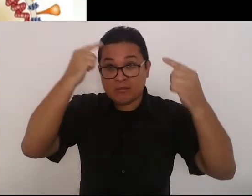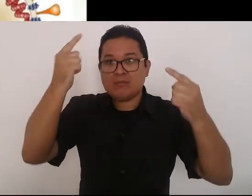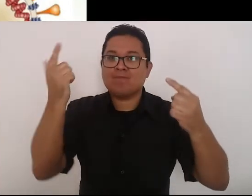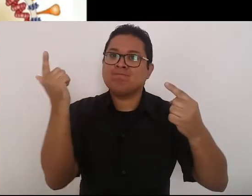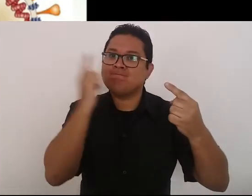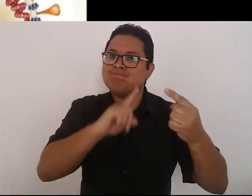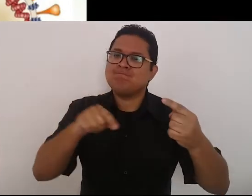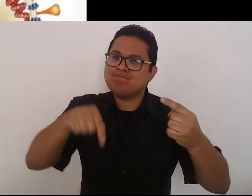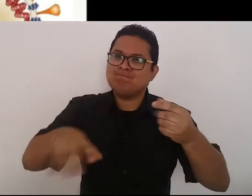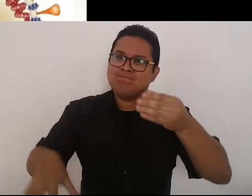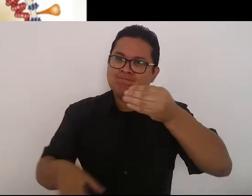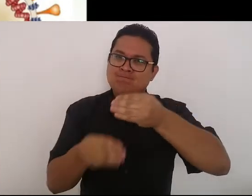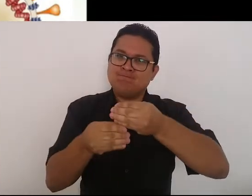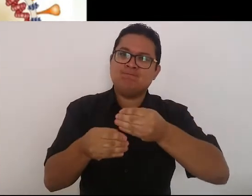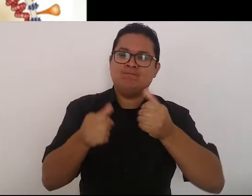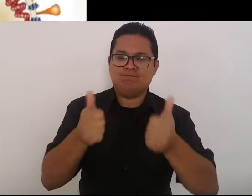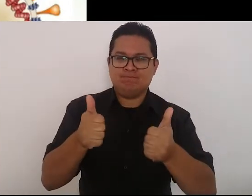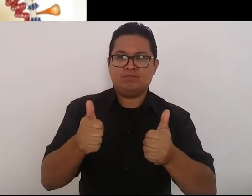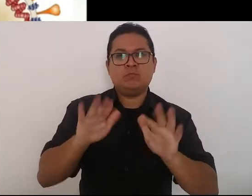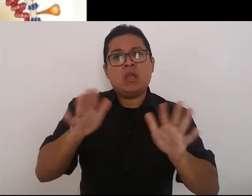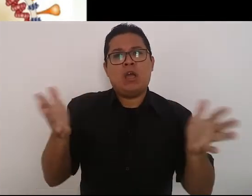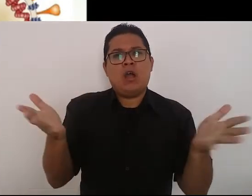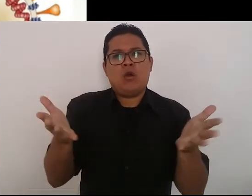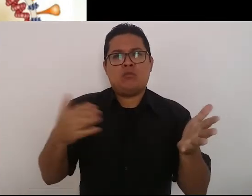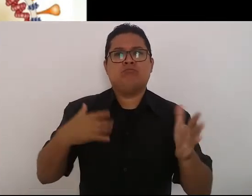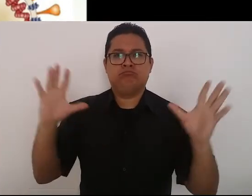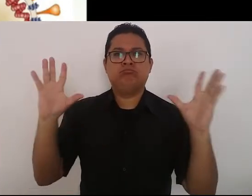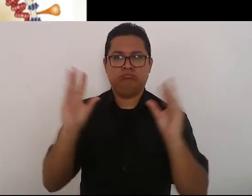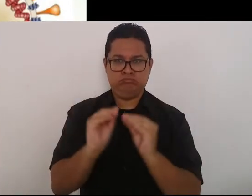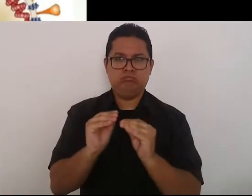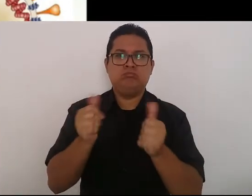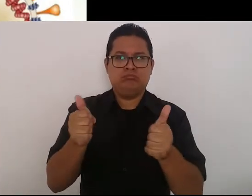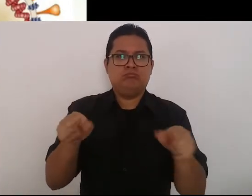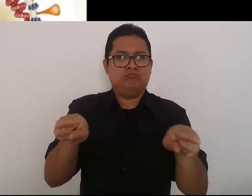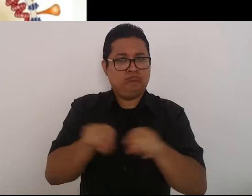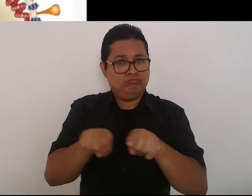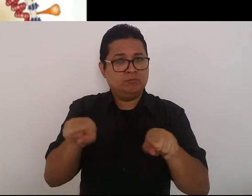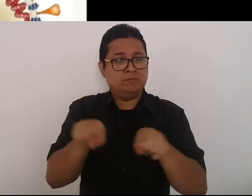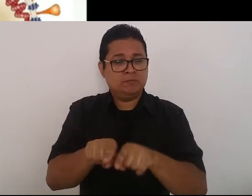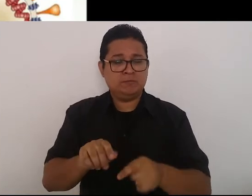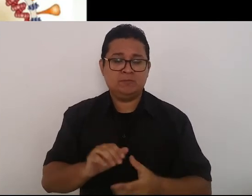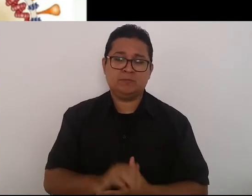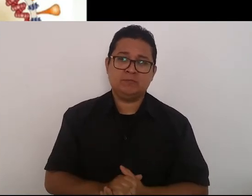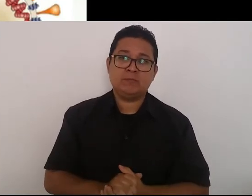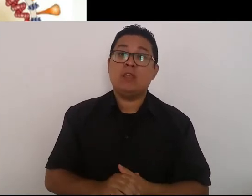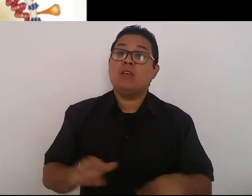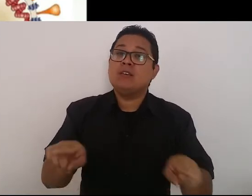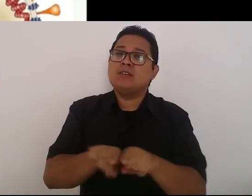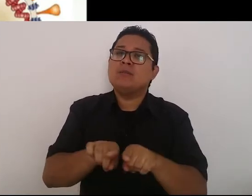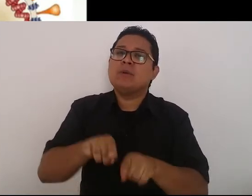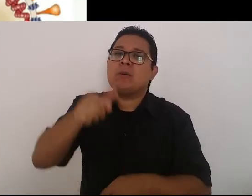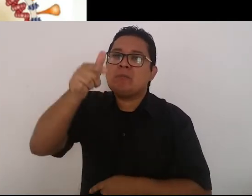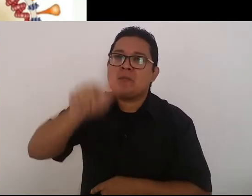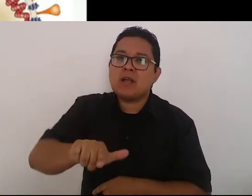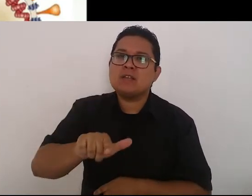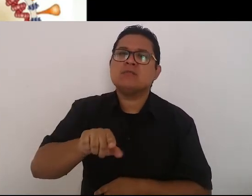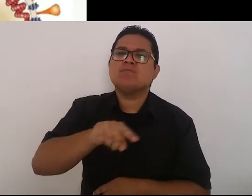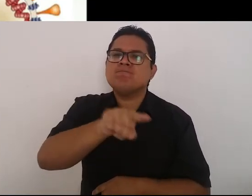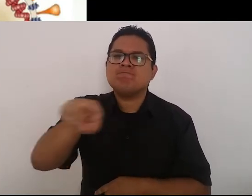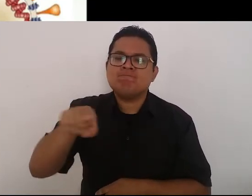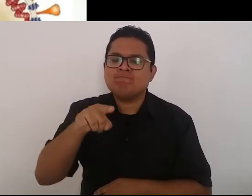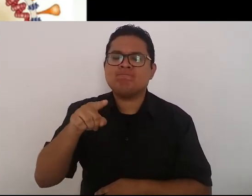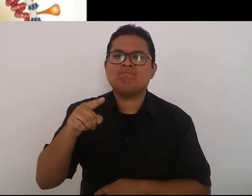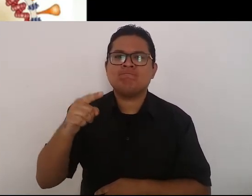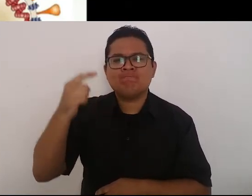só essa aulinha. E a terceira coisa, quem tem dúvida, ficou esclarecido,